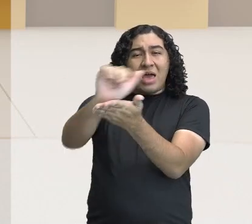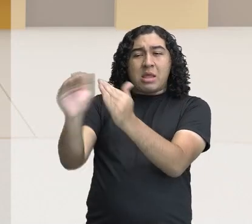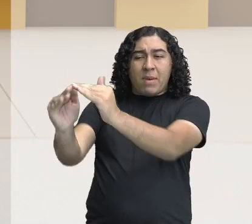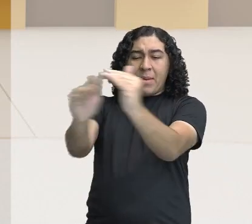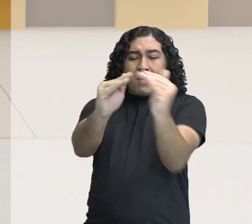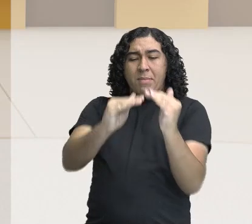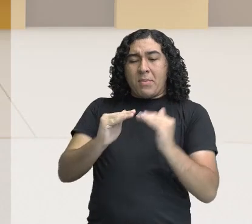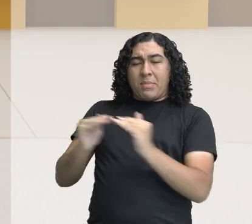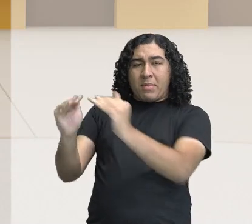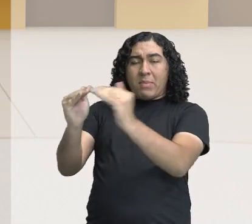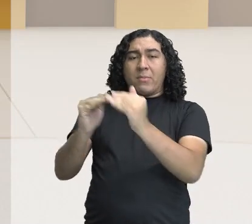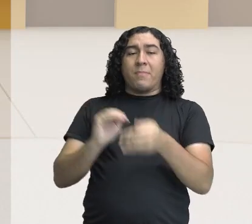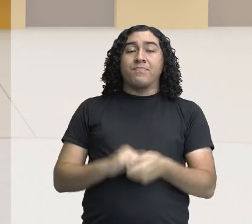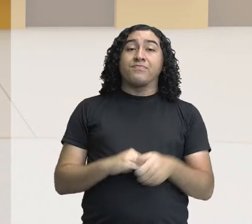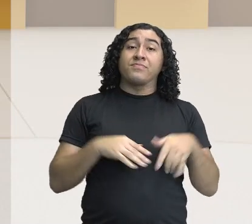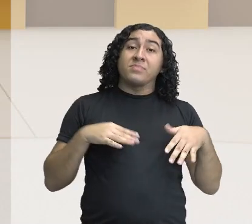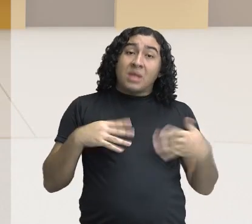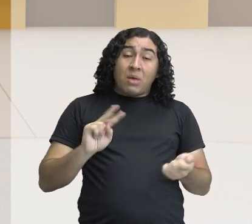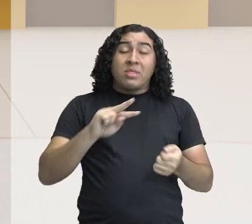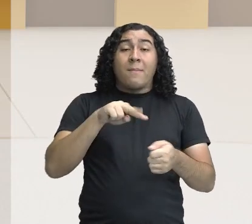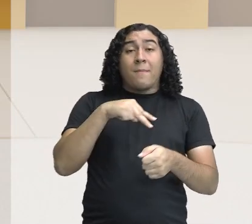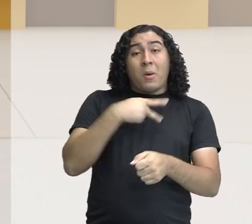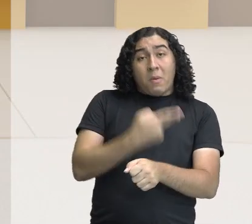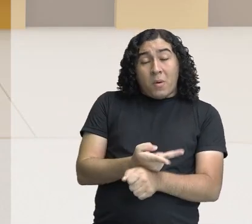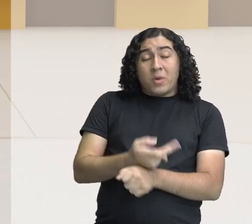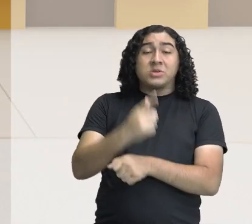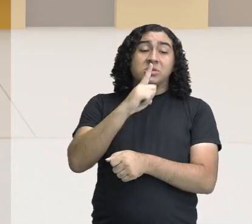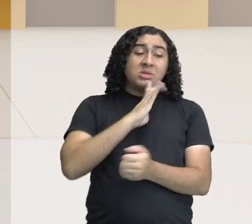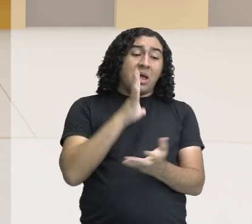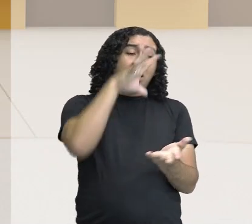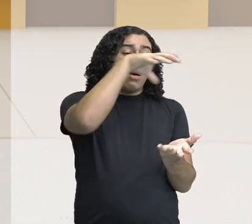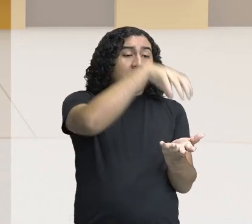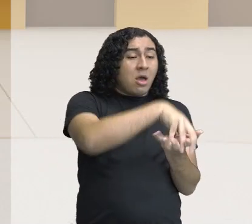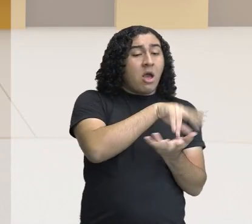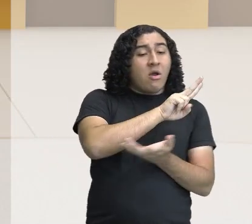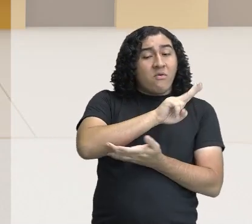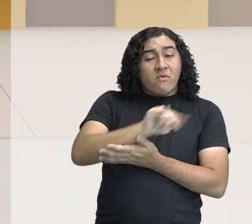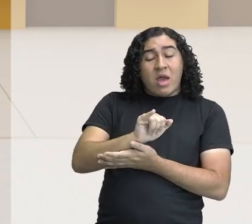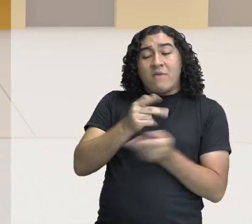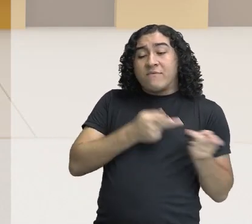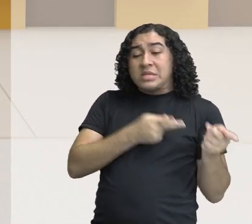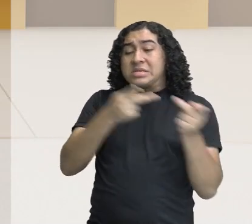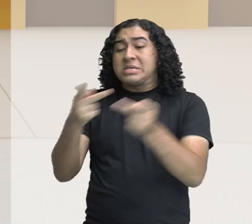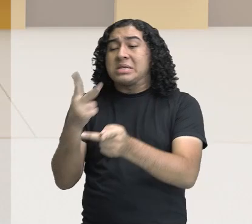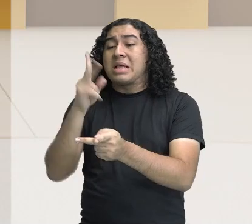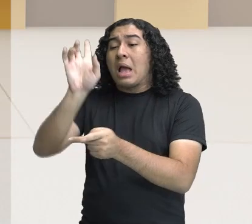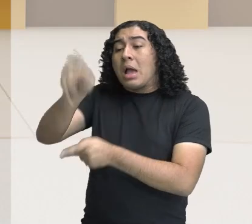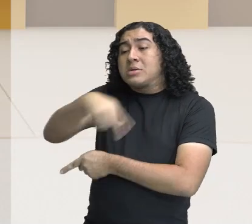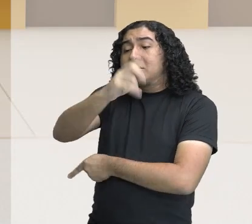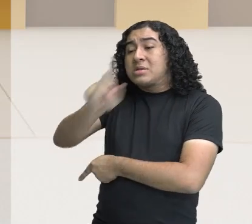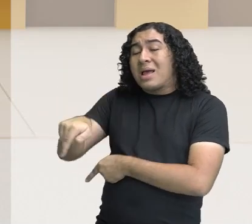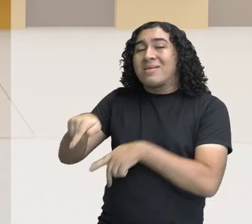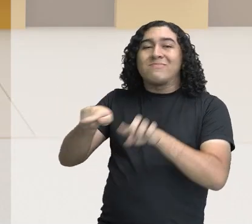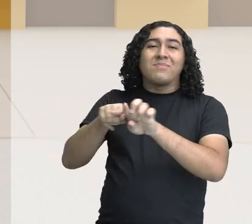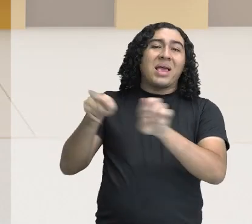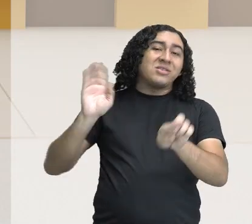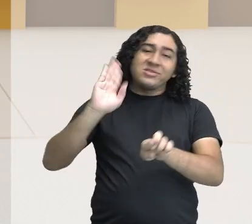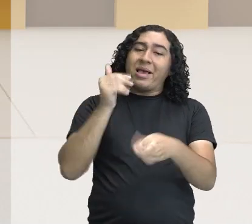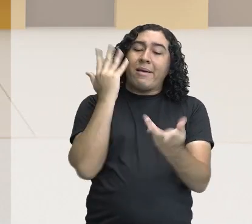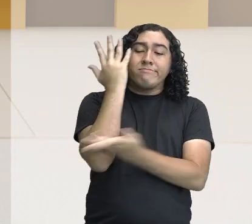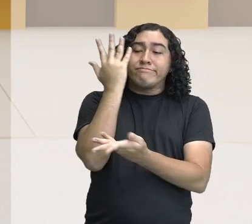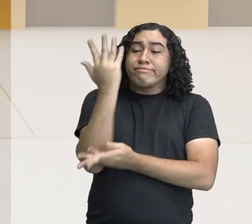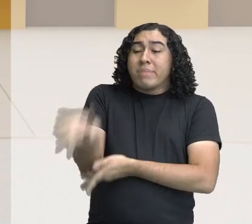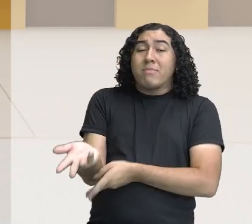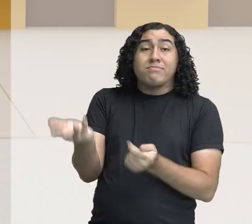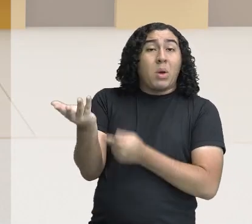que depois os órgãos competentes cheguem lá e acabem com a invasão, mas o prejuízo já está lá. Boa né? parte